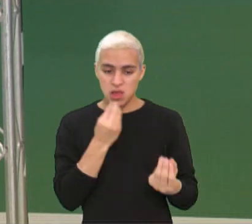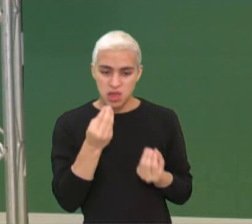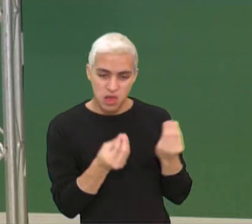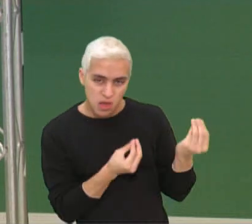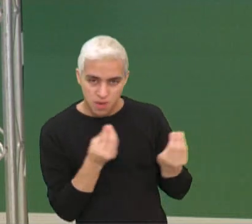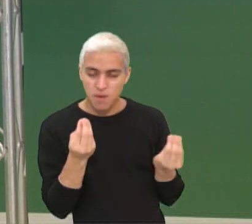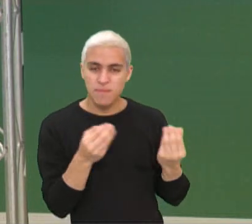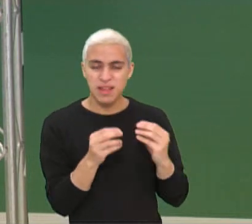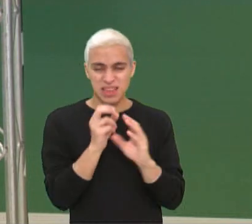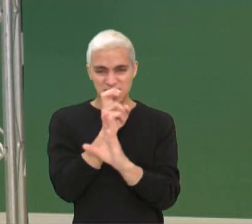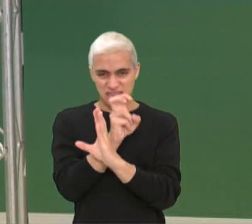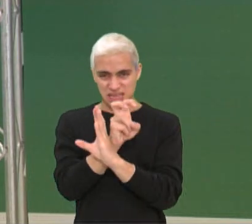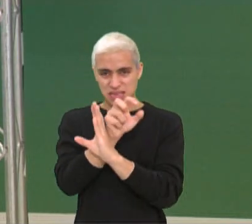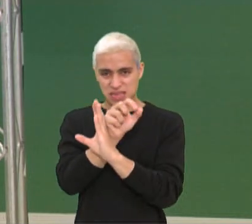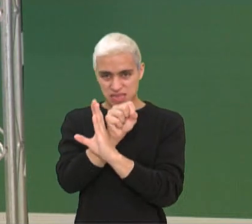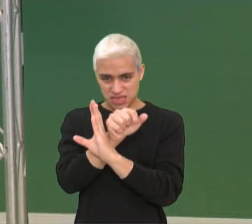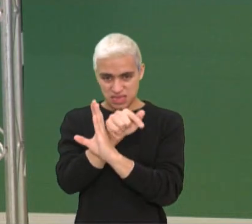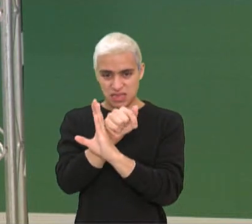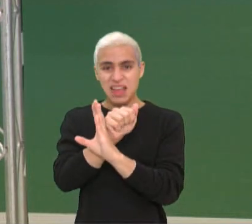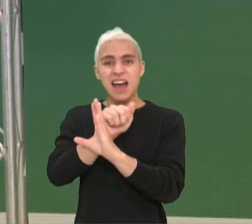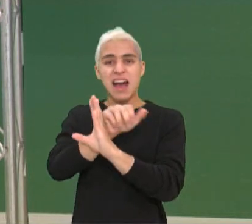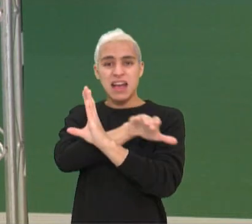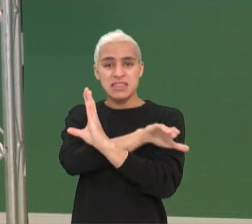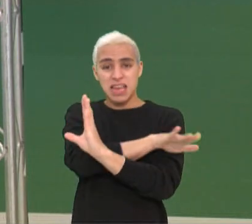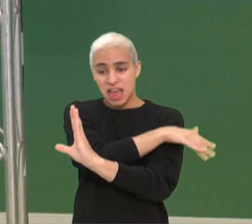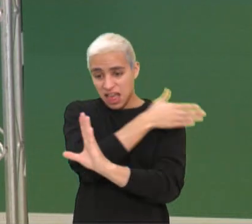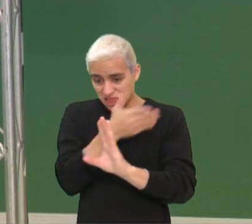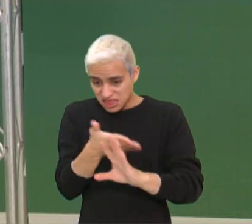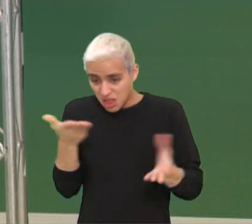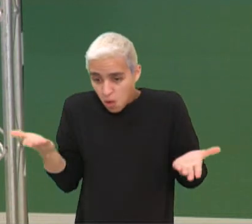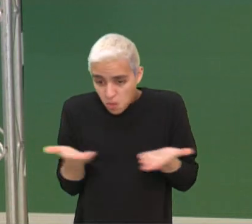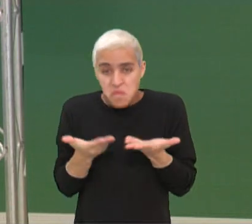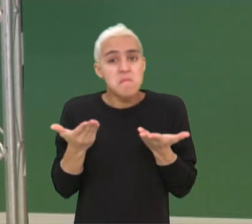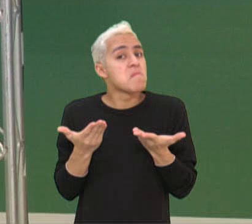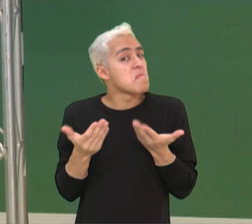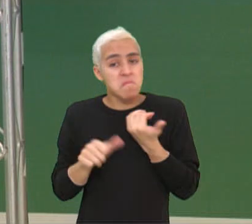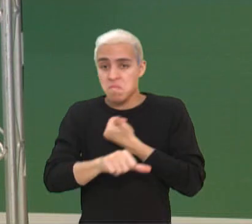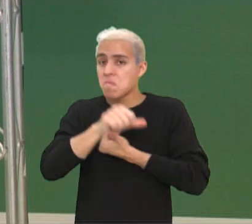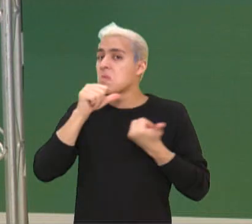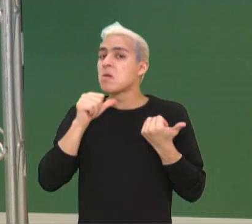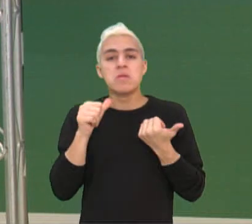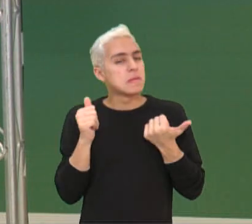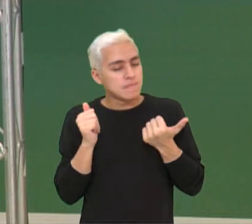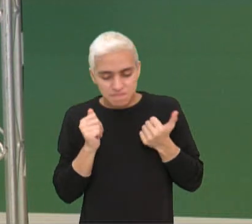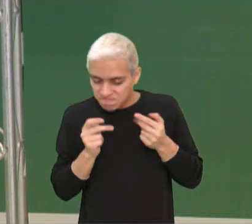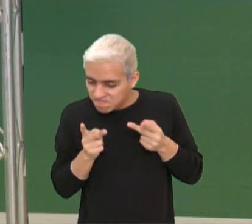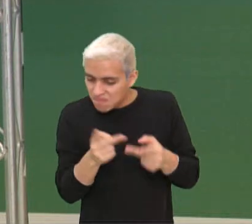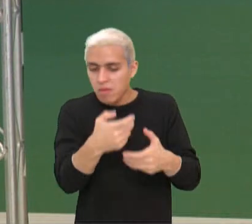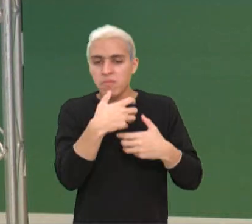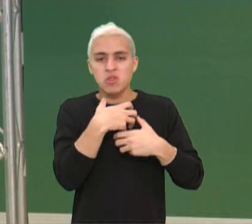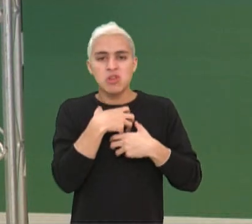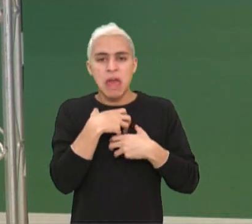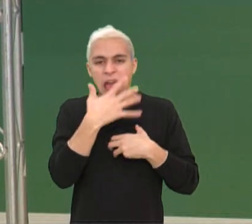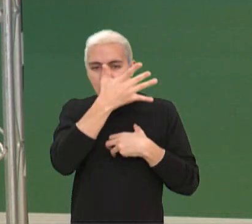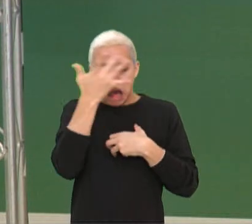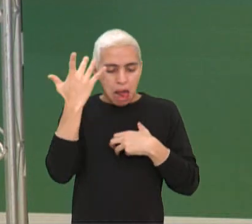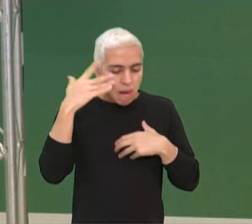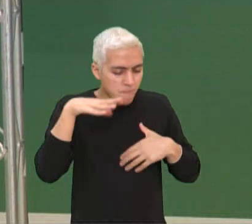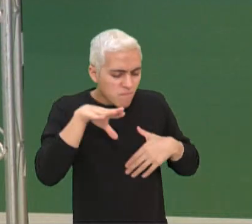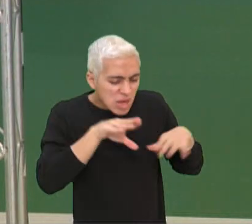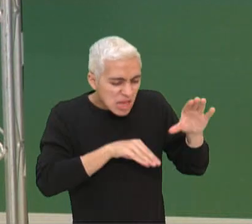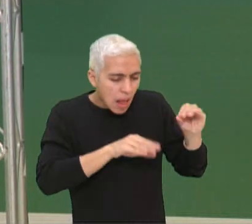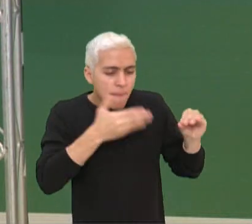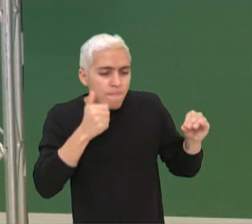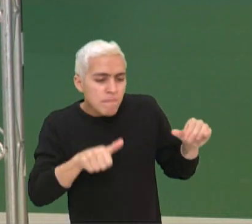lá em 587 a.C., ainda é jogado hoje. Não foi sofrido mudanças, ou ninguém fez mudanças para que melhorasse